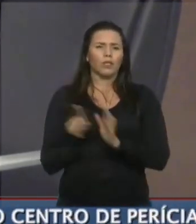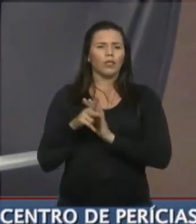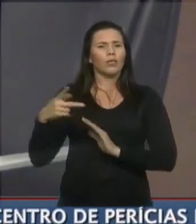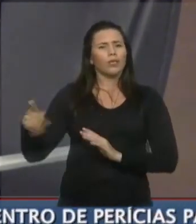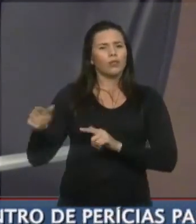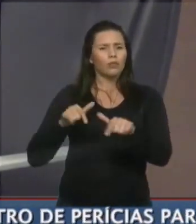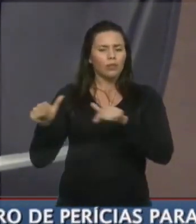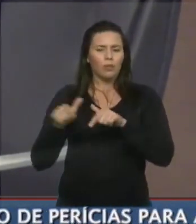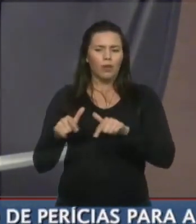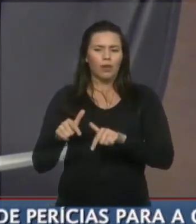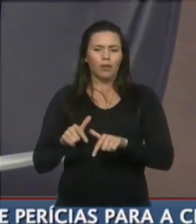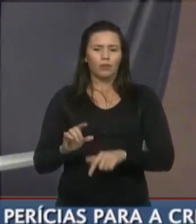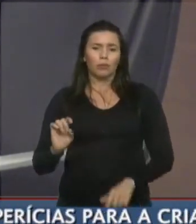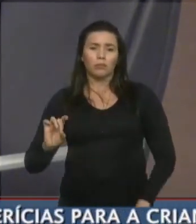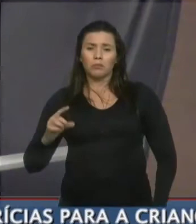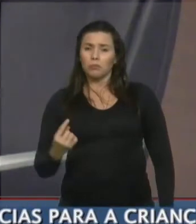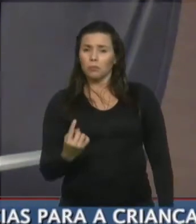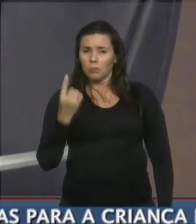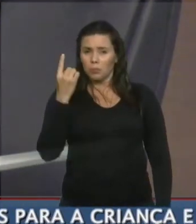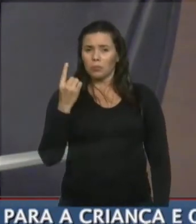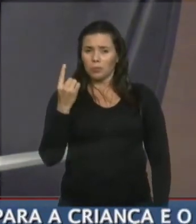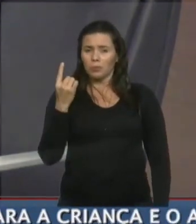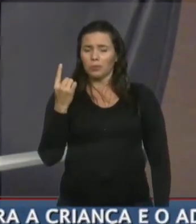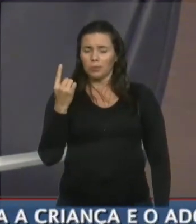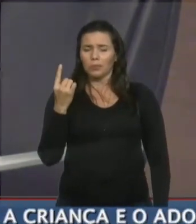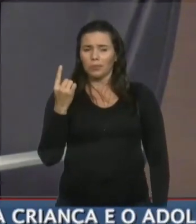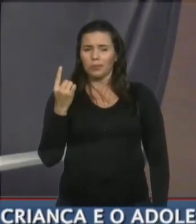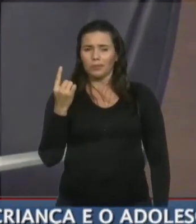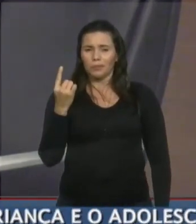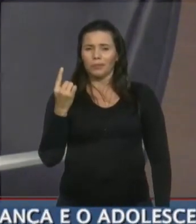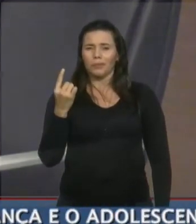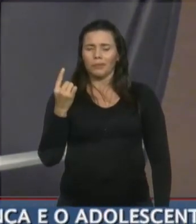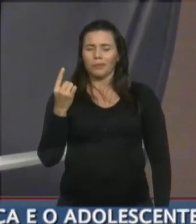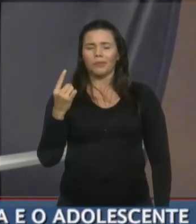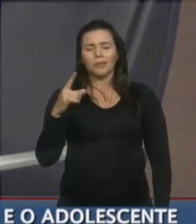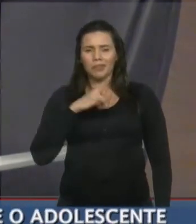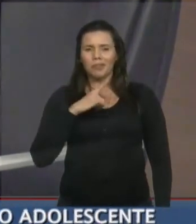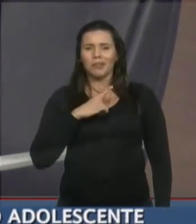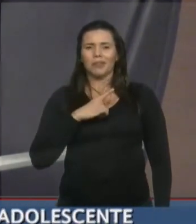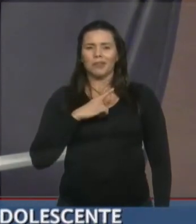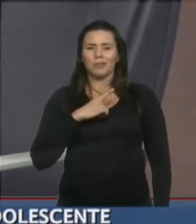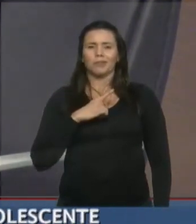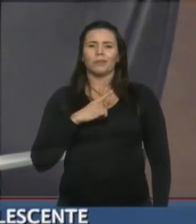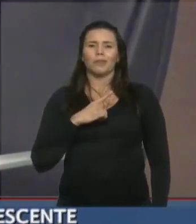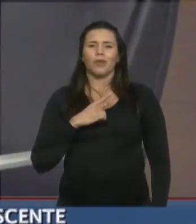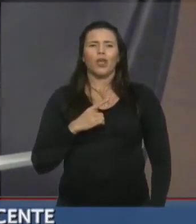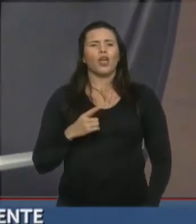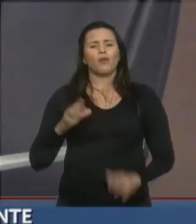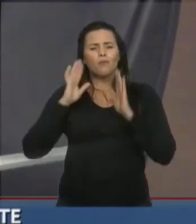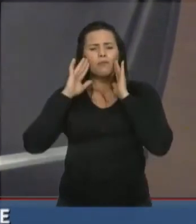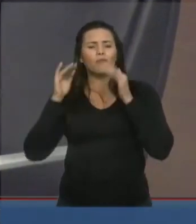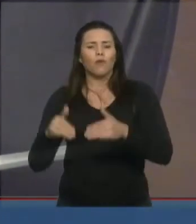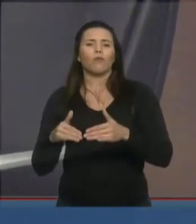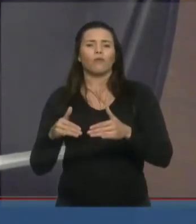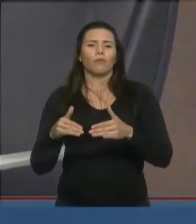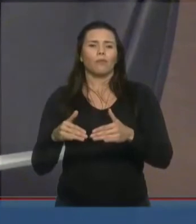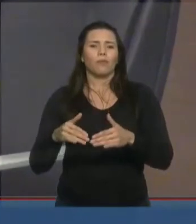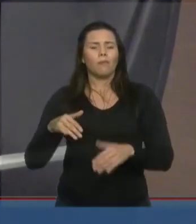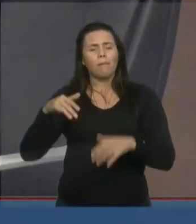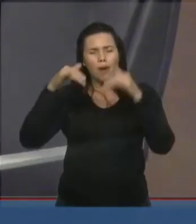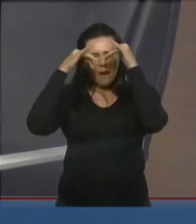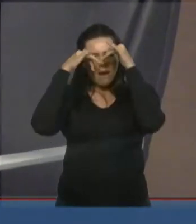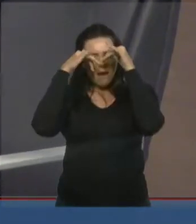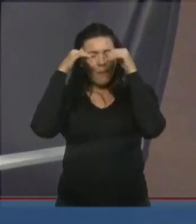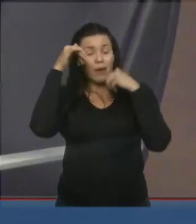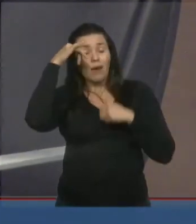único centro especializado no combate aos crimes contra a criança e adolescente é na nossa cidade, é na nossa Ilha do